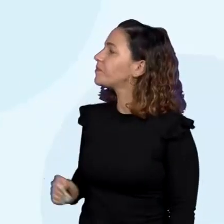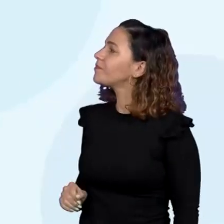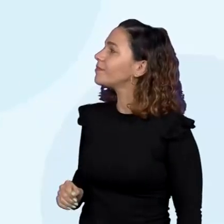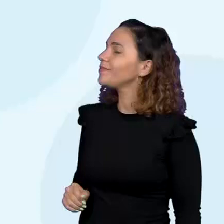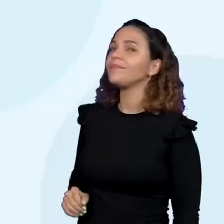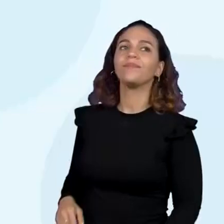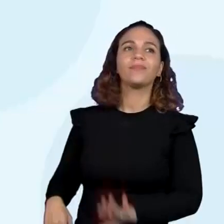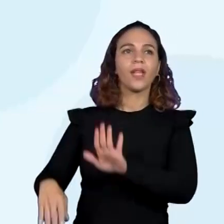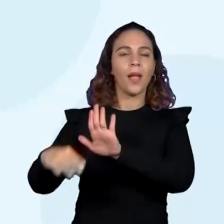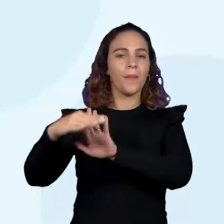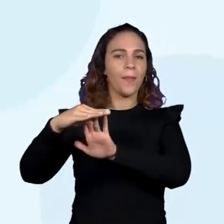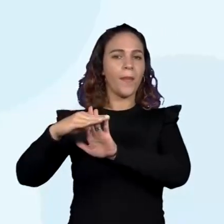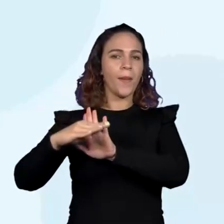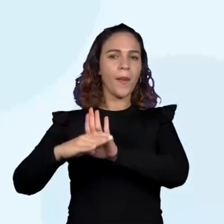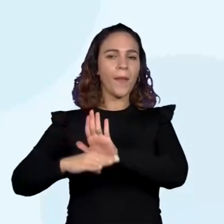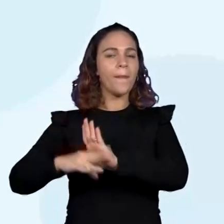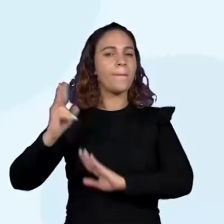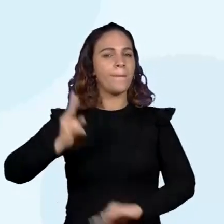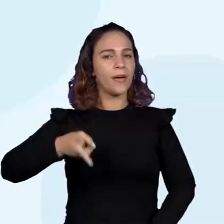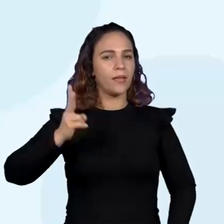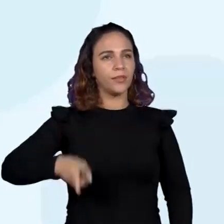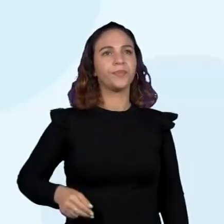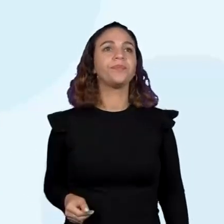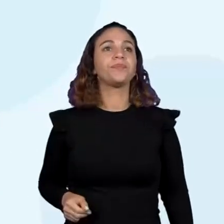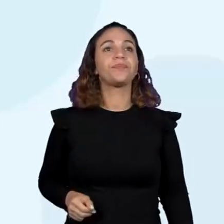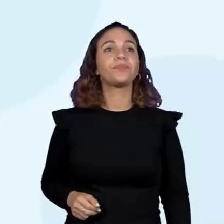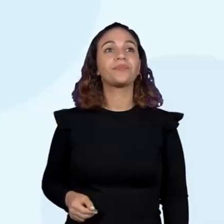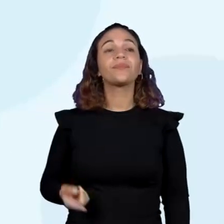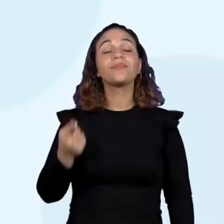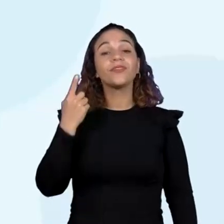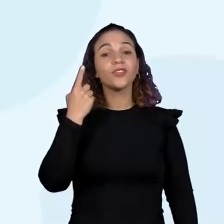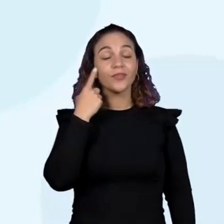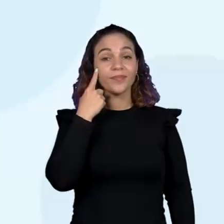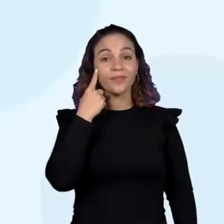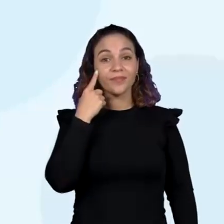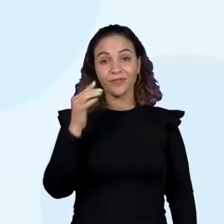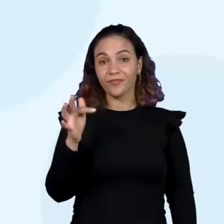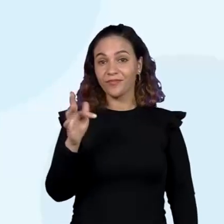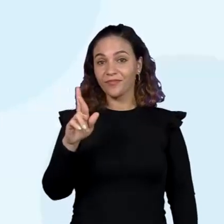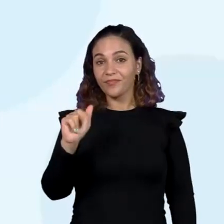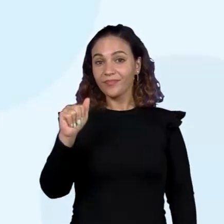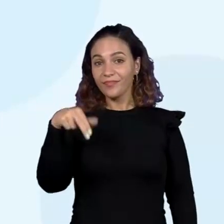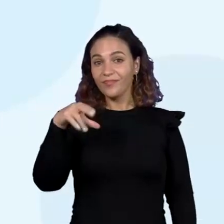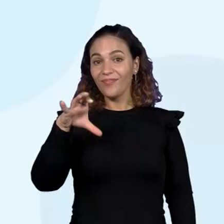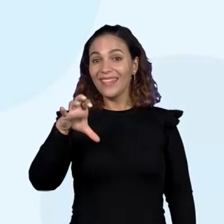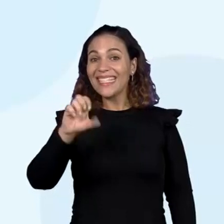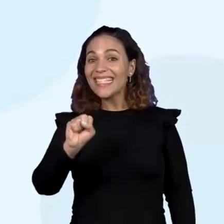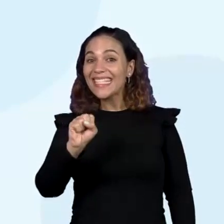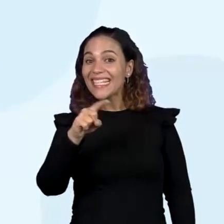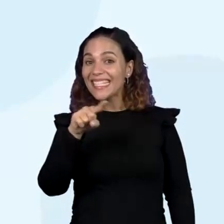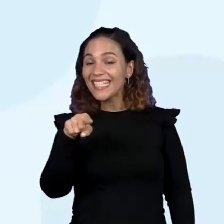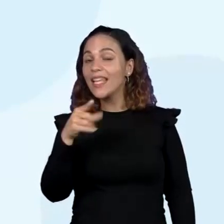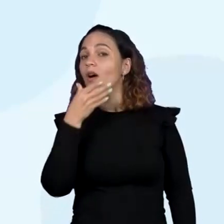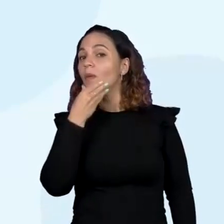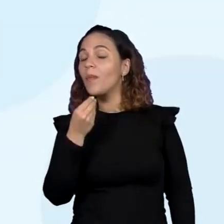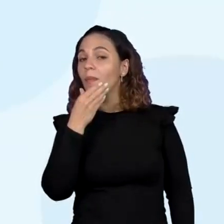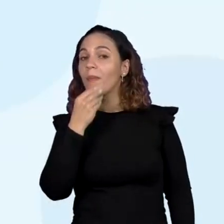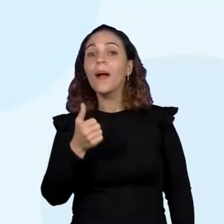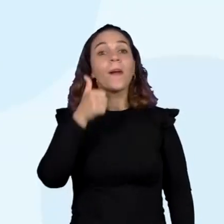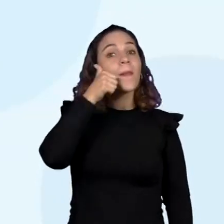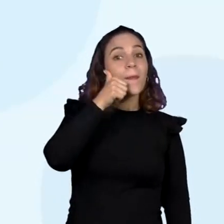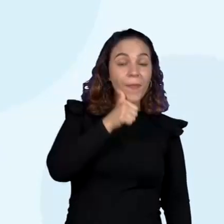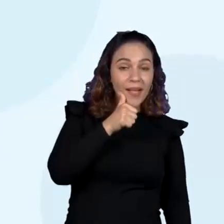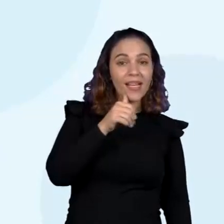aí, eu vou marcar aqui para vocês. Eu escrevi, ó, francês. E o feminino, francesa.